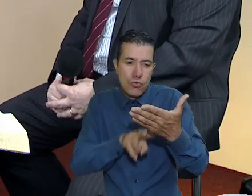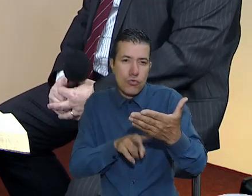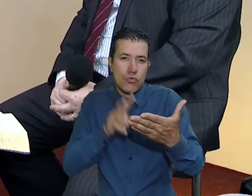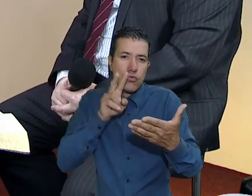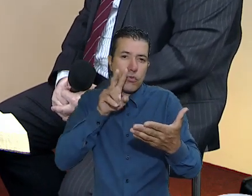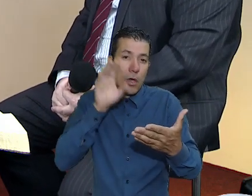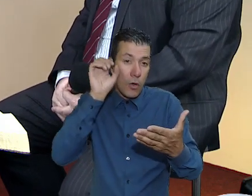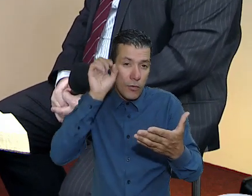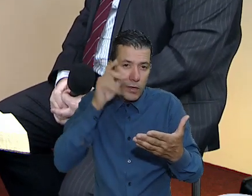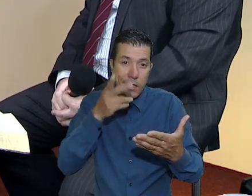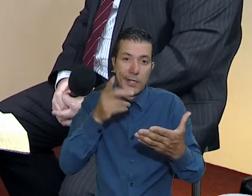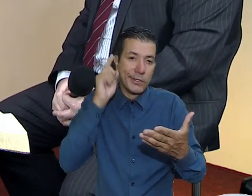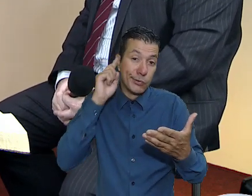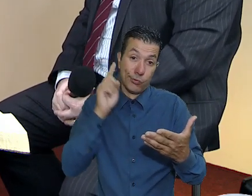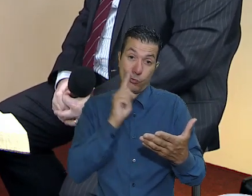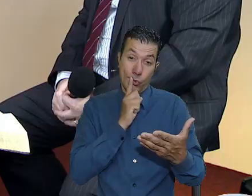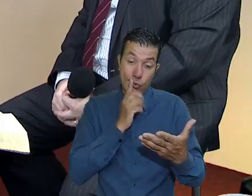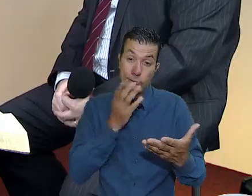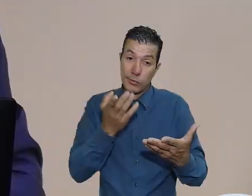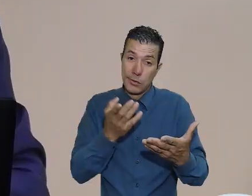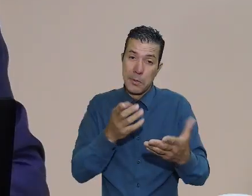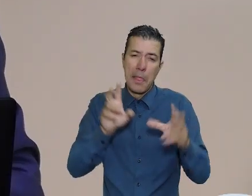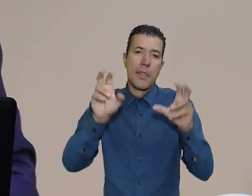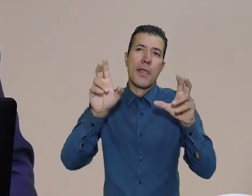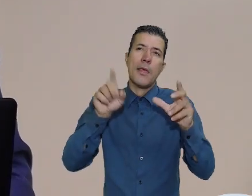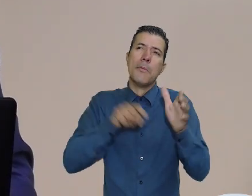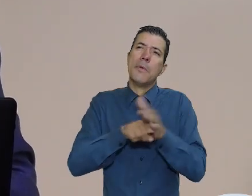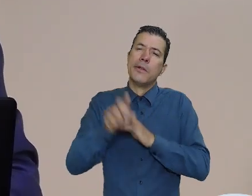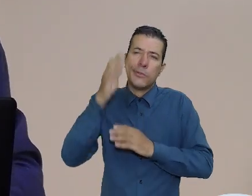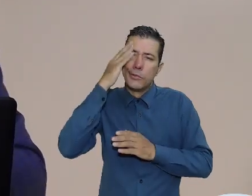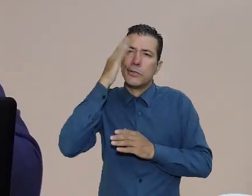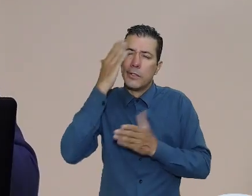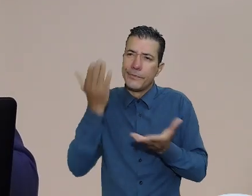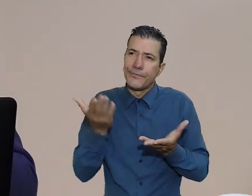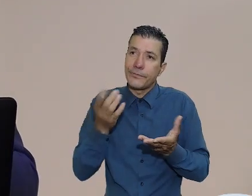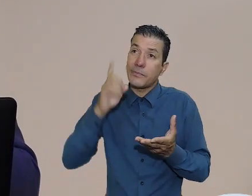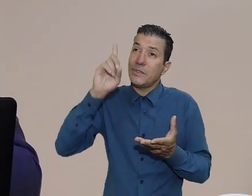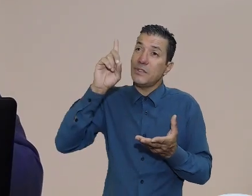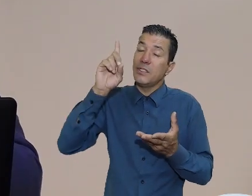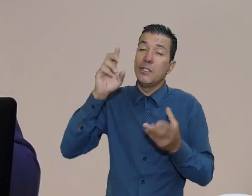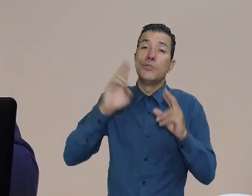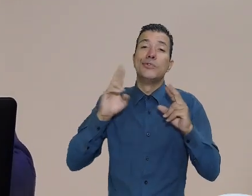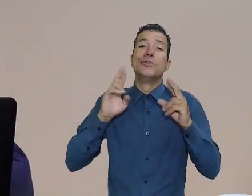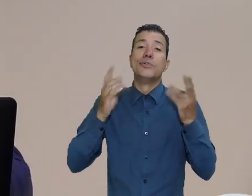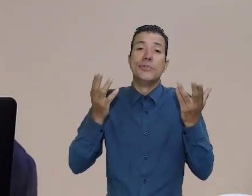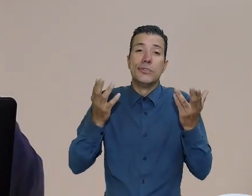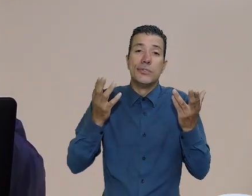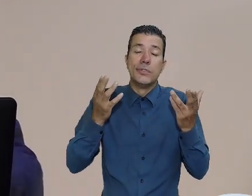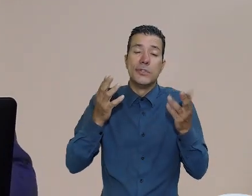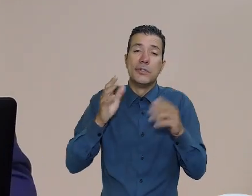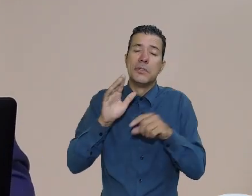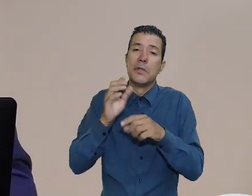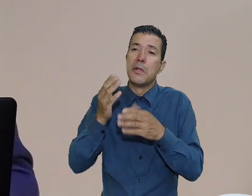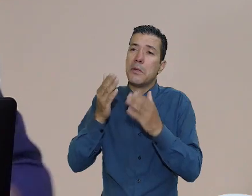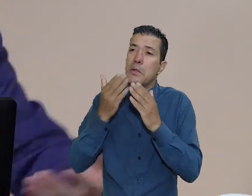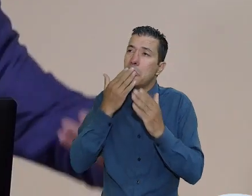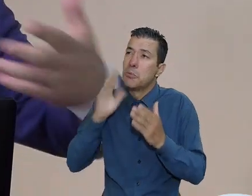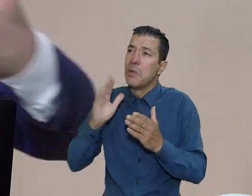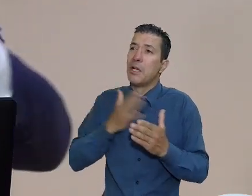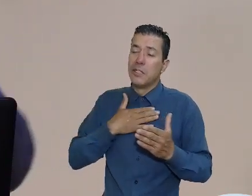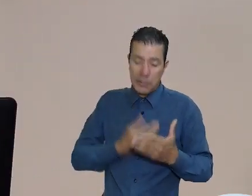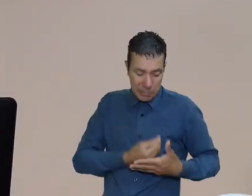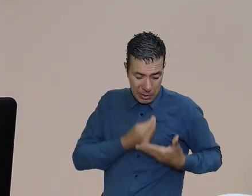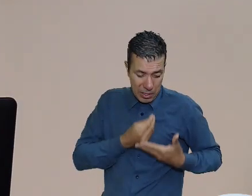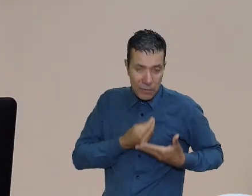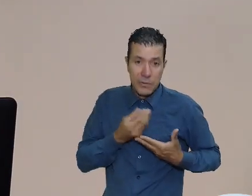participou conosco desse tema, você esteja se perguntando: pastor, eu sei, mas o que Deus espera de mim hoje? O que Deus quer de mim? Como